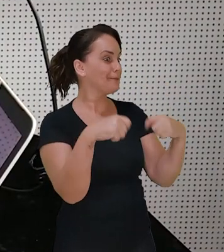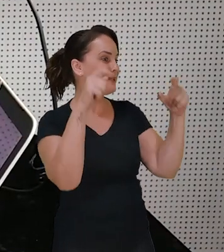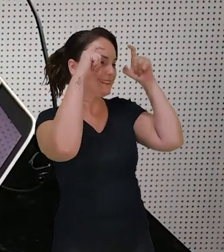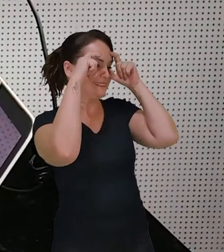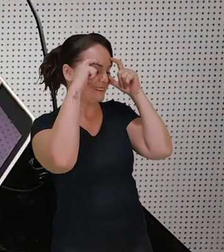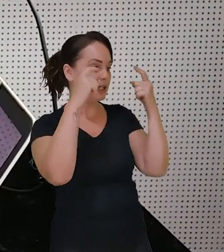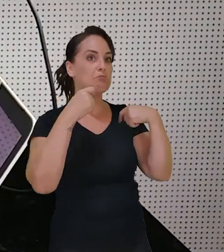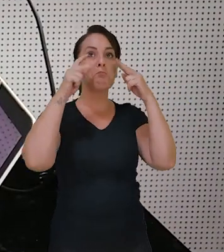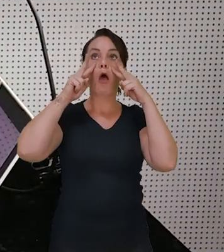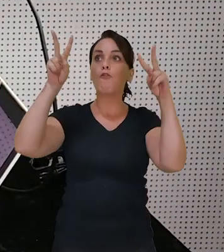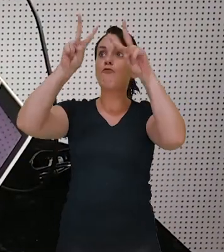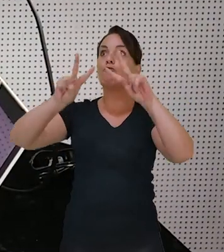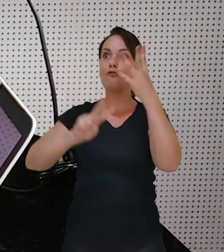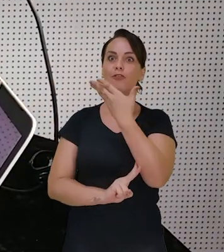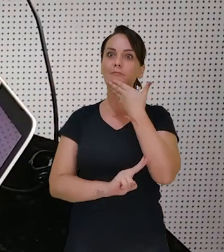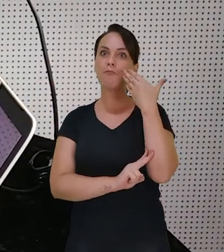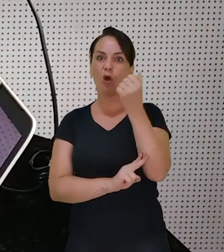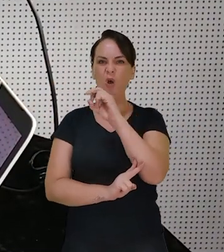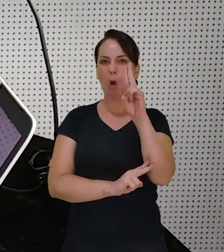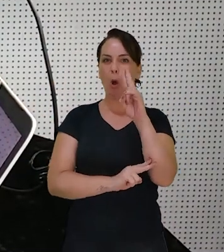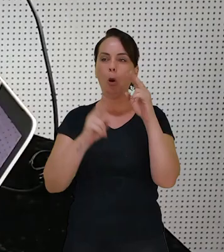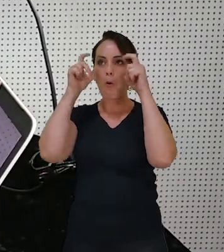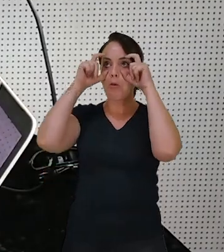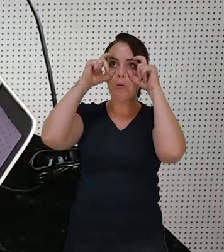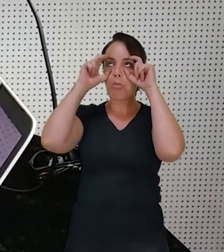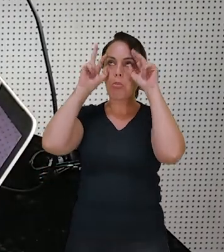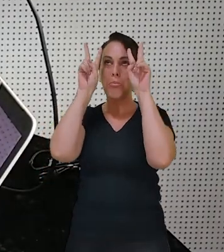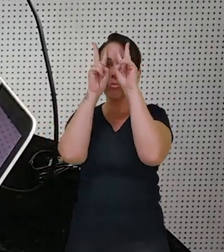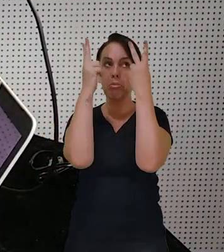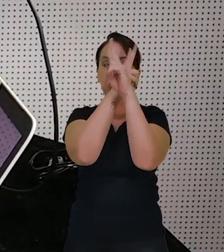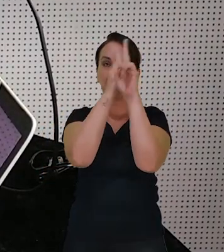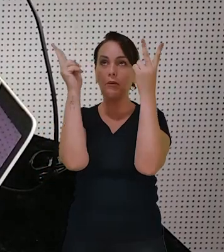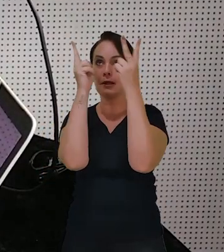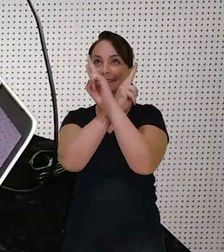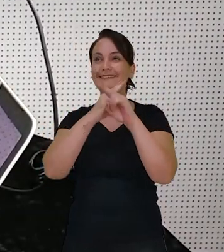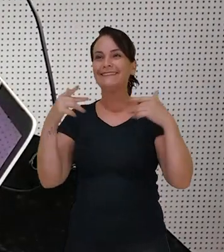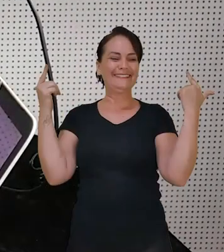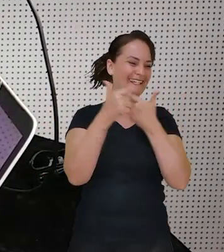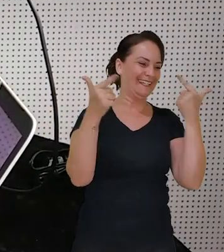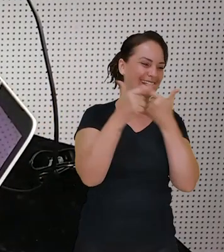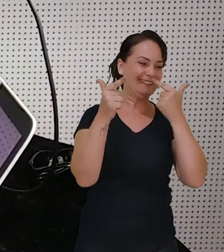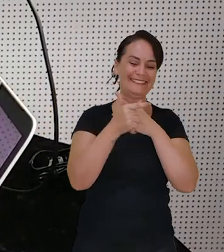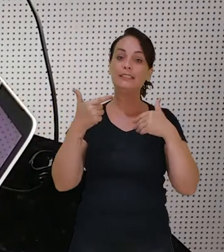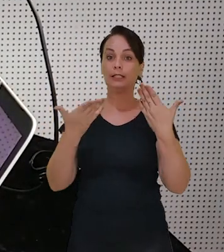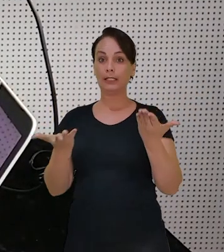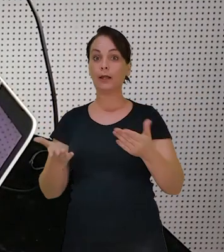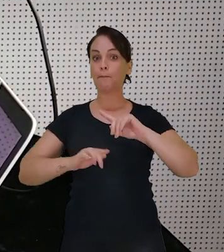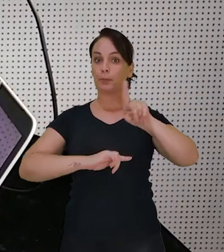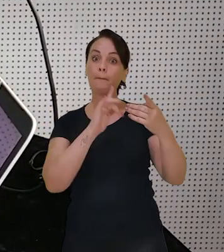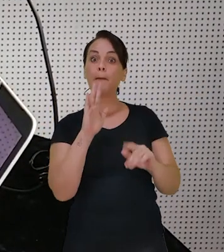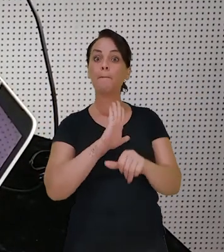aqui para enxergar melhor. Ou tudo vira 2. Rimos mais um pouco. Então, após esse